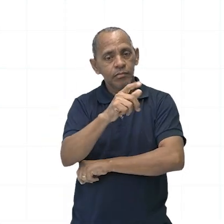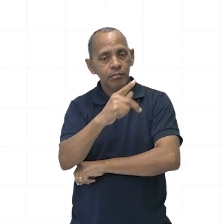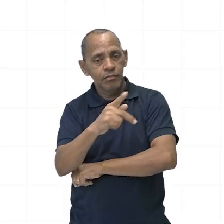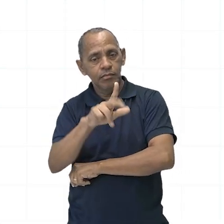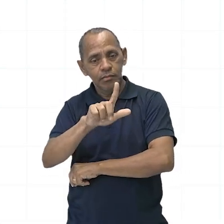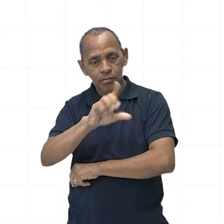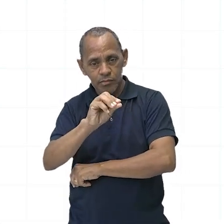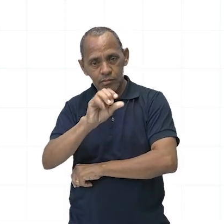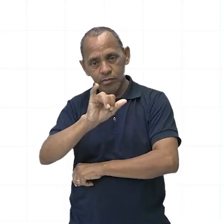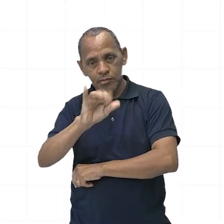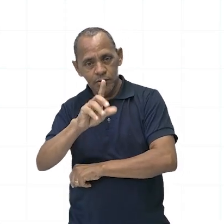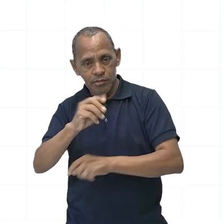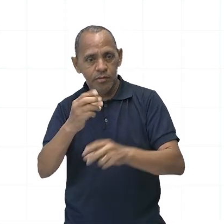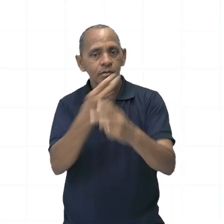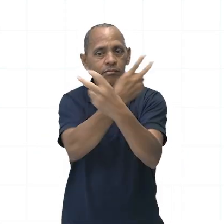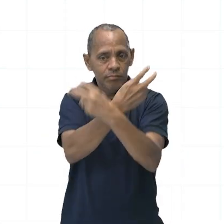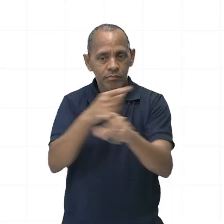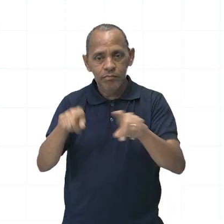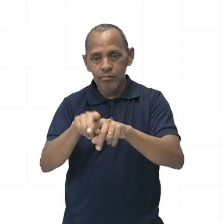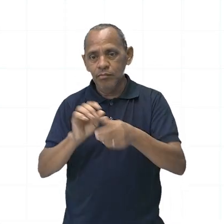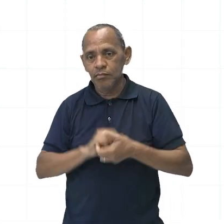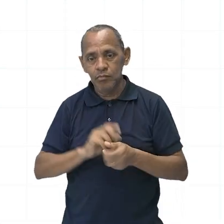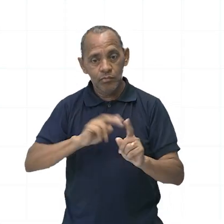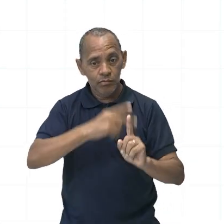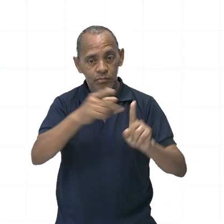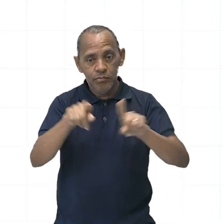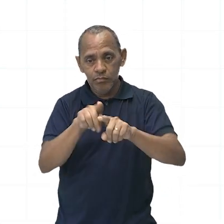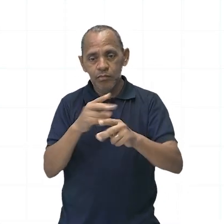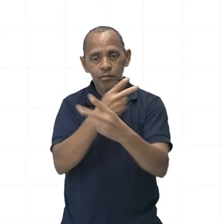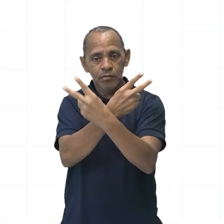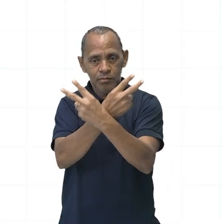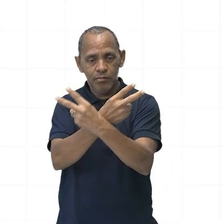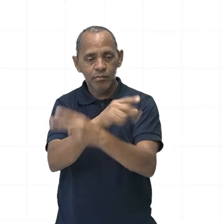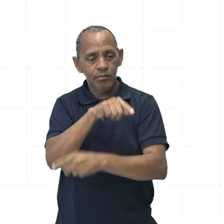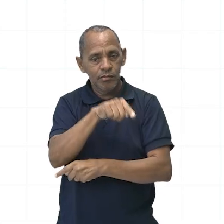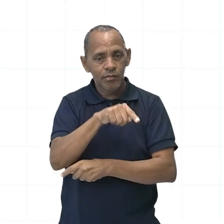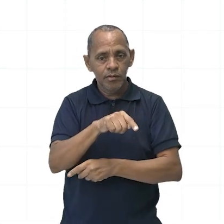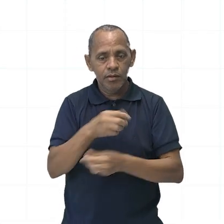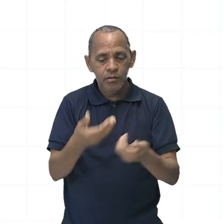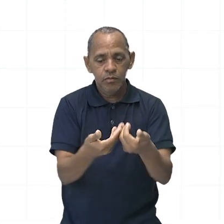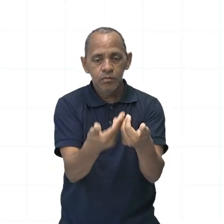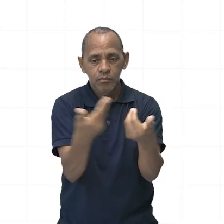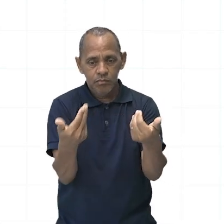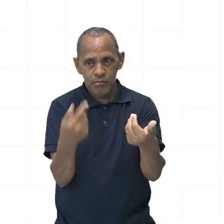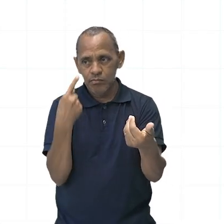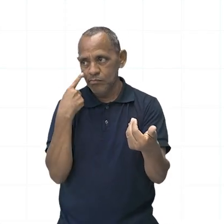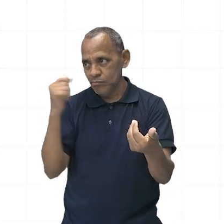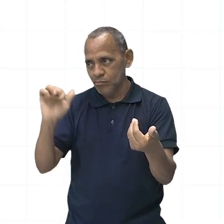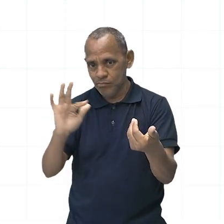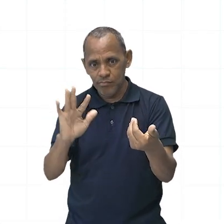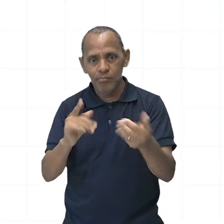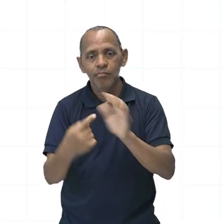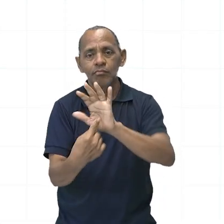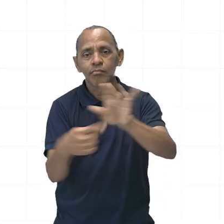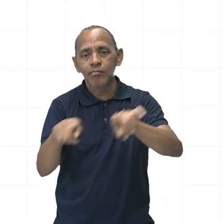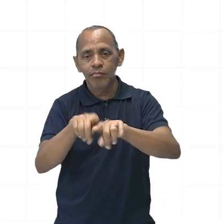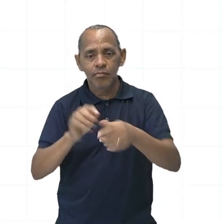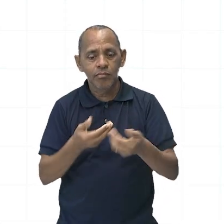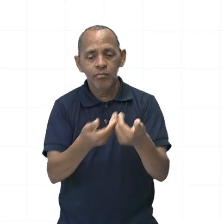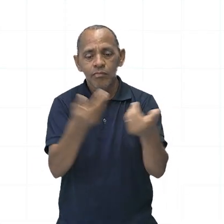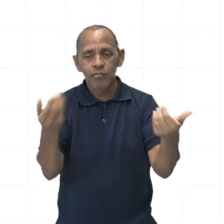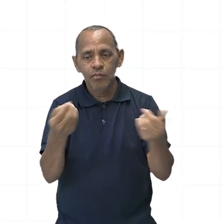cromossomos duplicados. Então, percebam na nossa imagem que os cromossomos homólogos estão sendo separados. E como ocorre essa separação? Devido